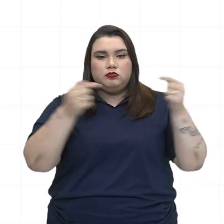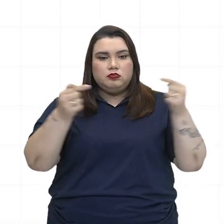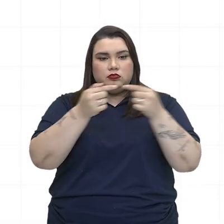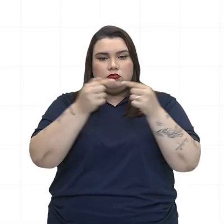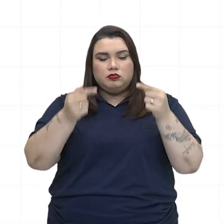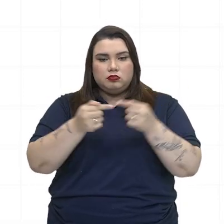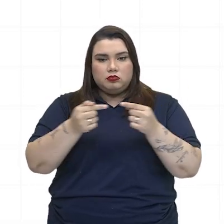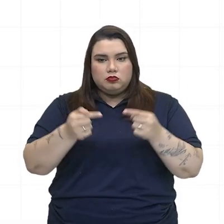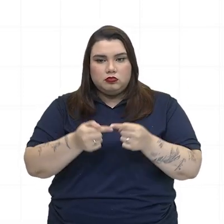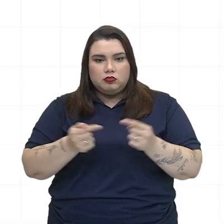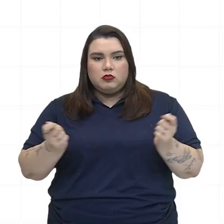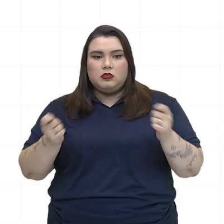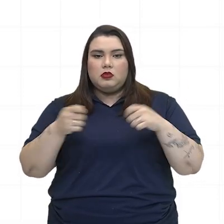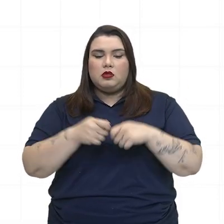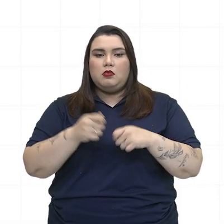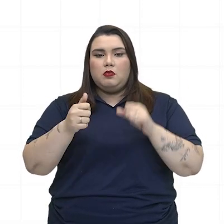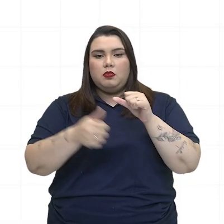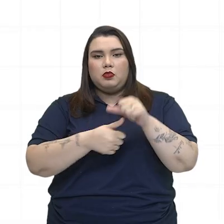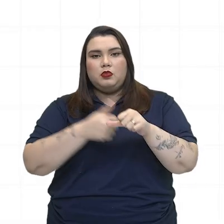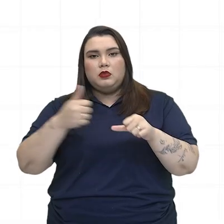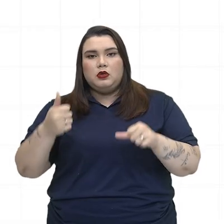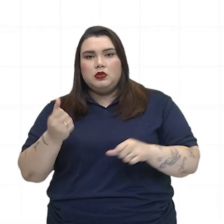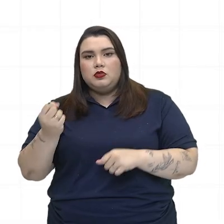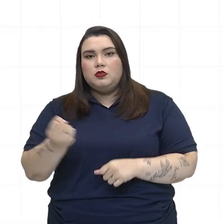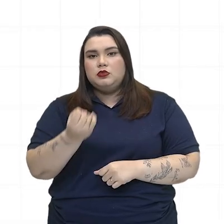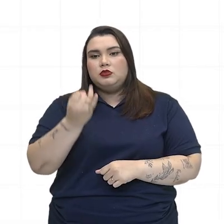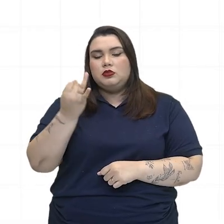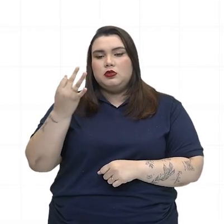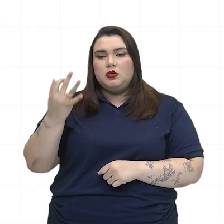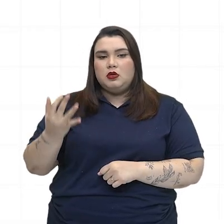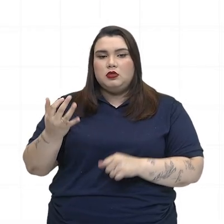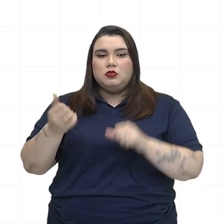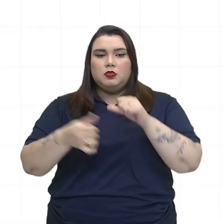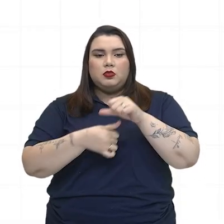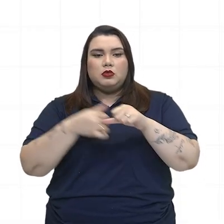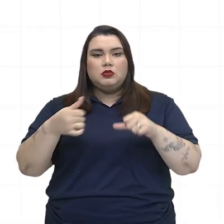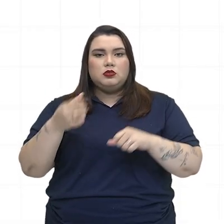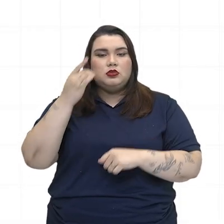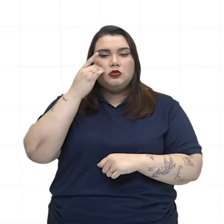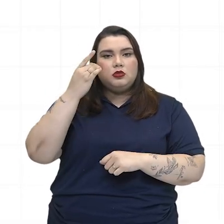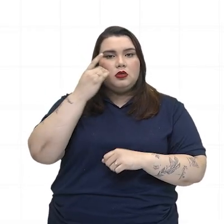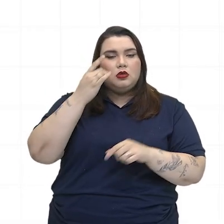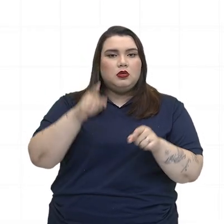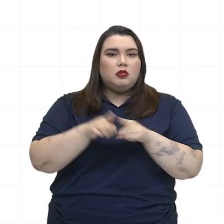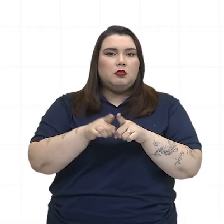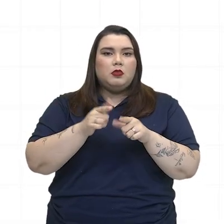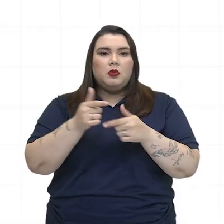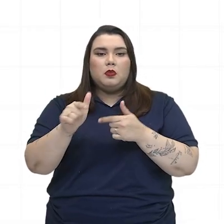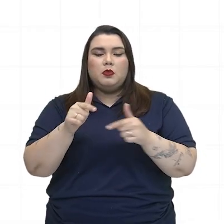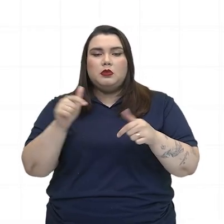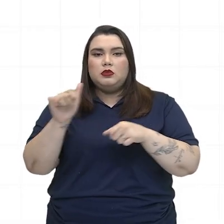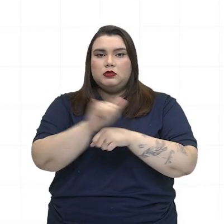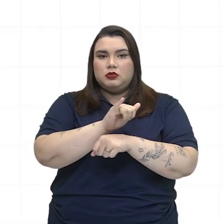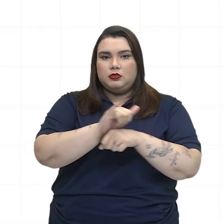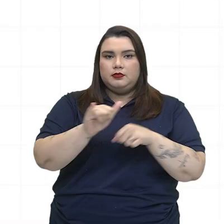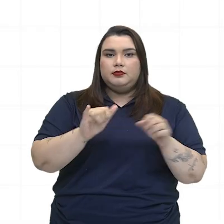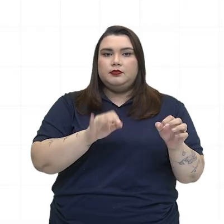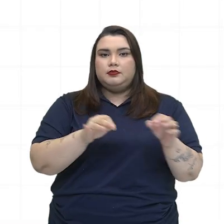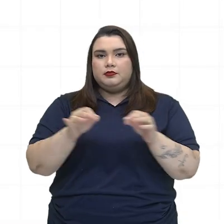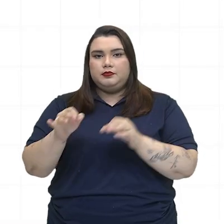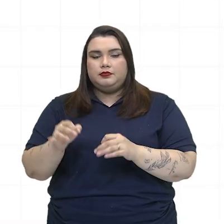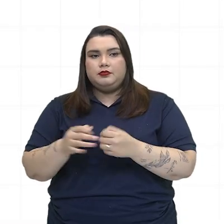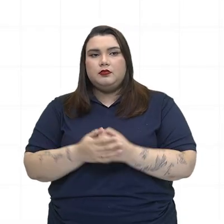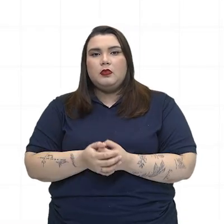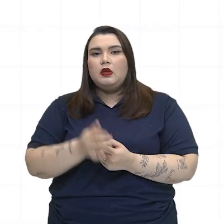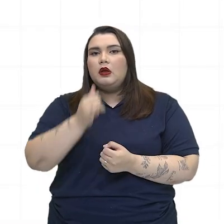compatível. Isso pode incluir a conversão de unidades, formatação de datas, entre outros. No